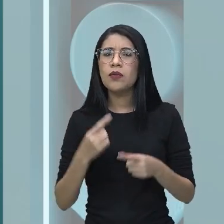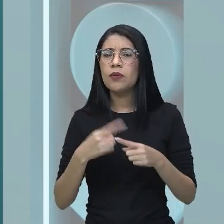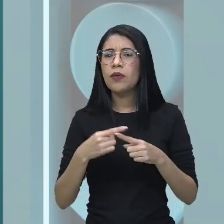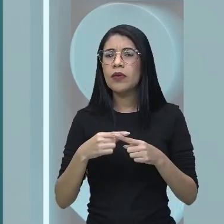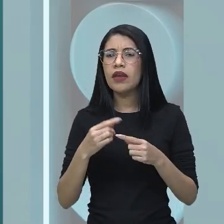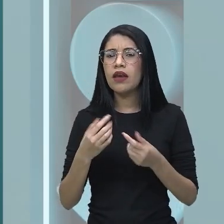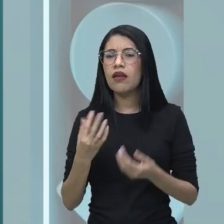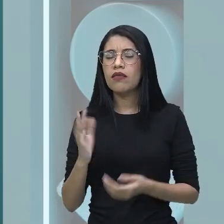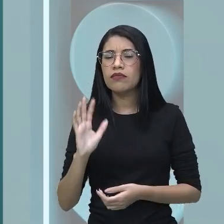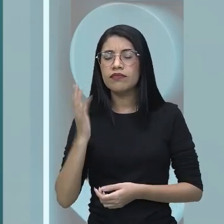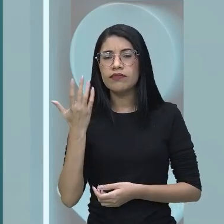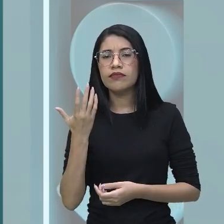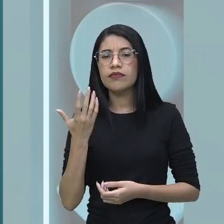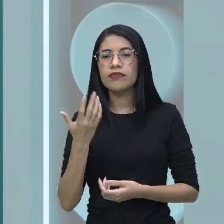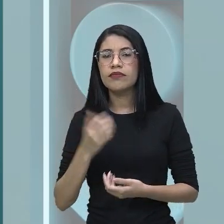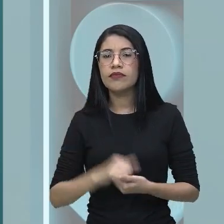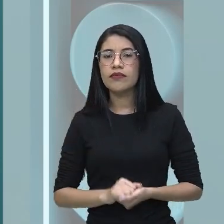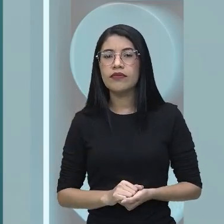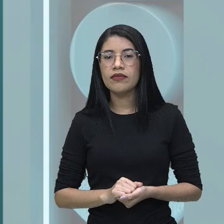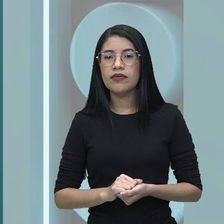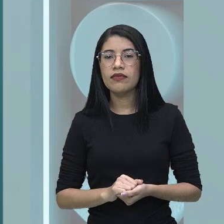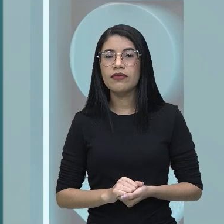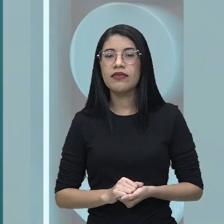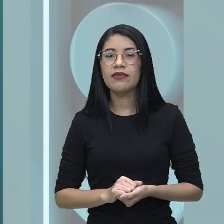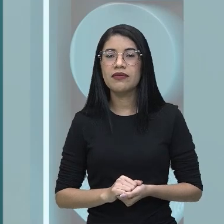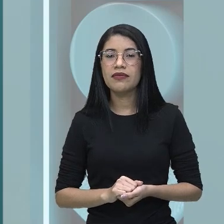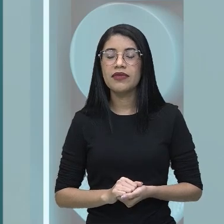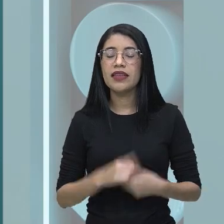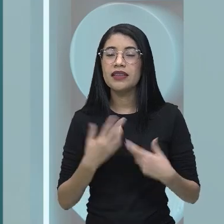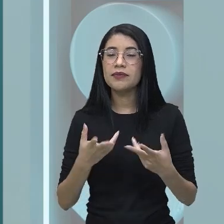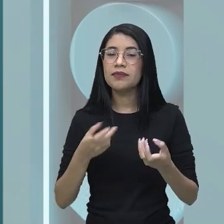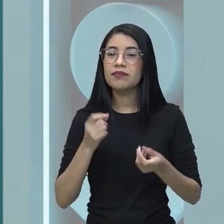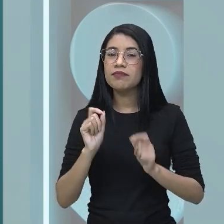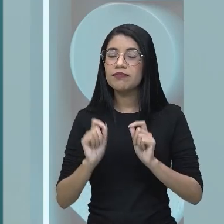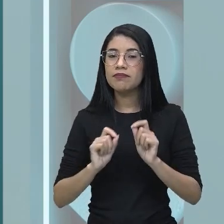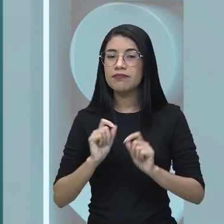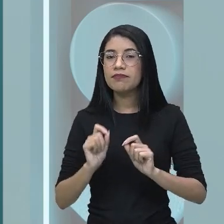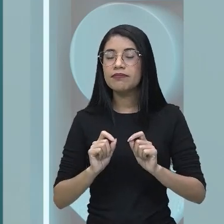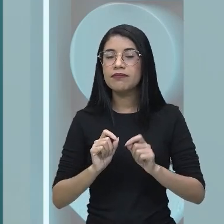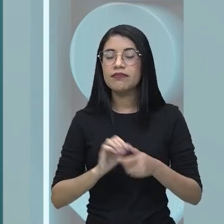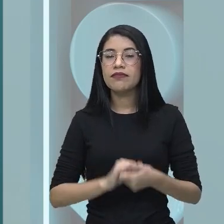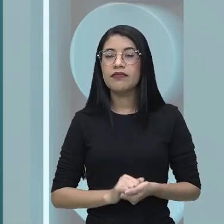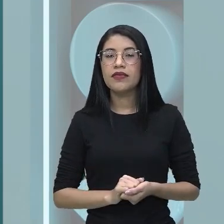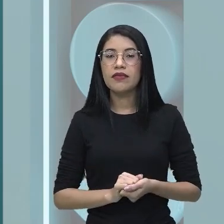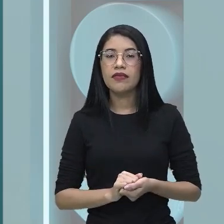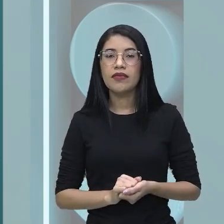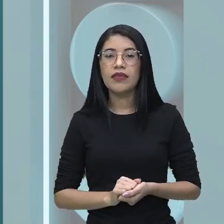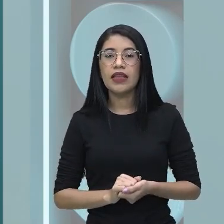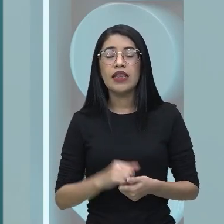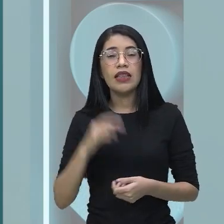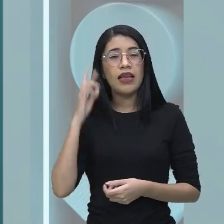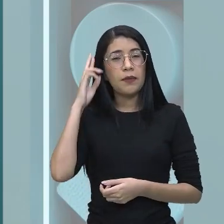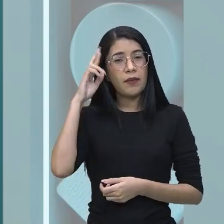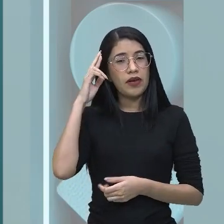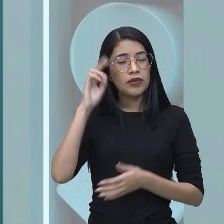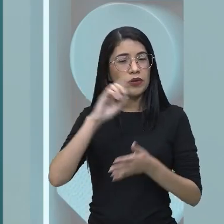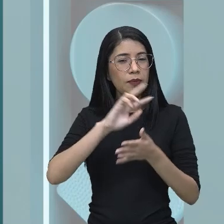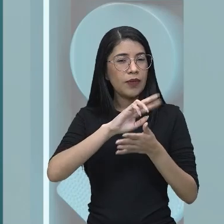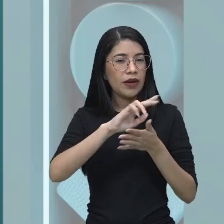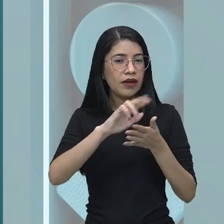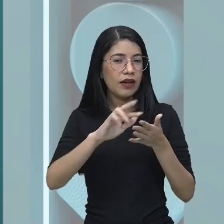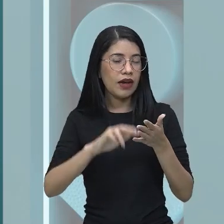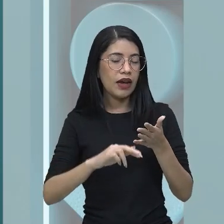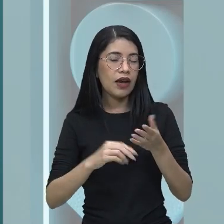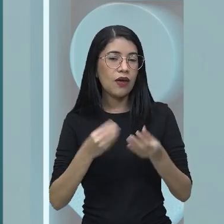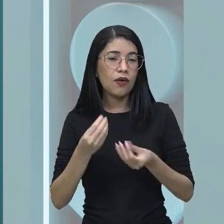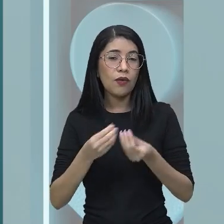isso por que acontecer tudo isso então observem que nós temos exatamente essas reflexões essa questão do